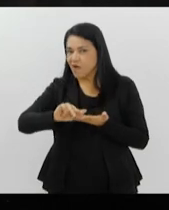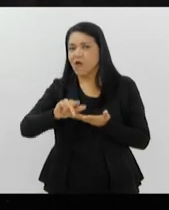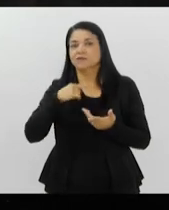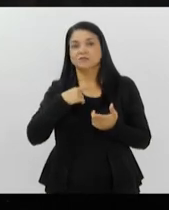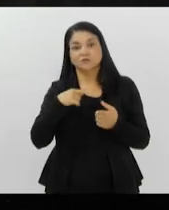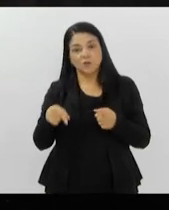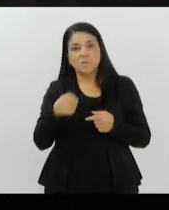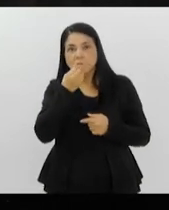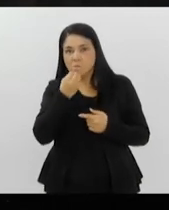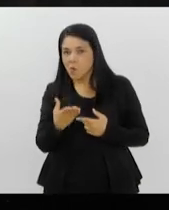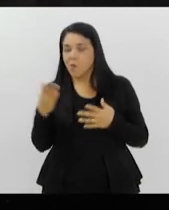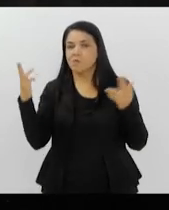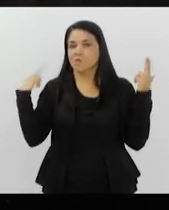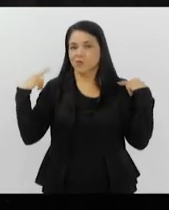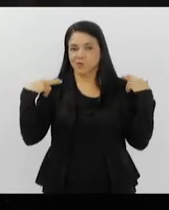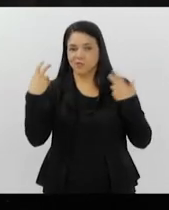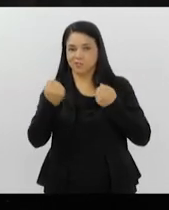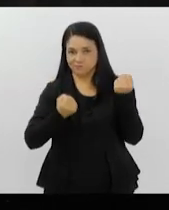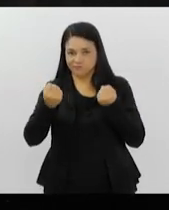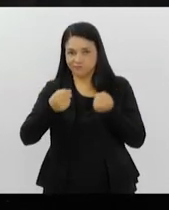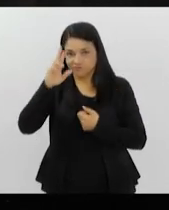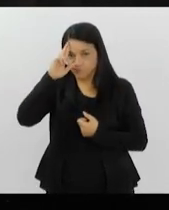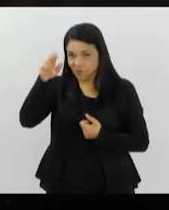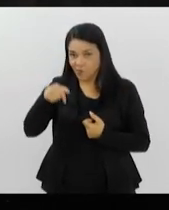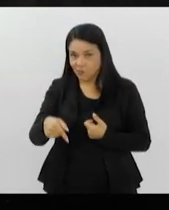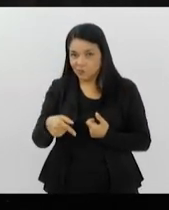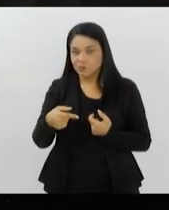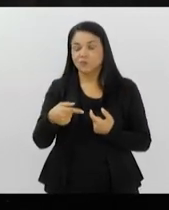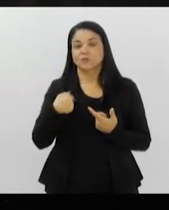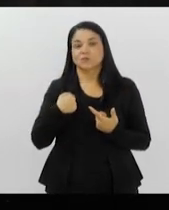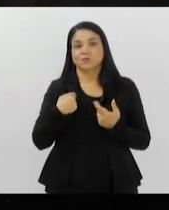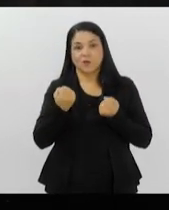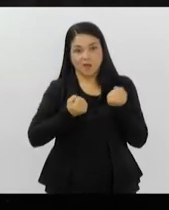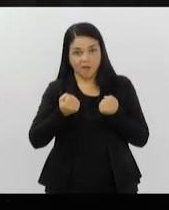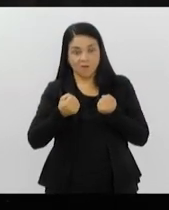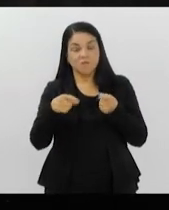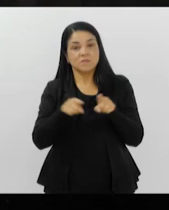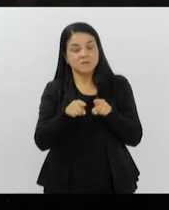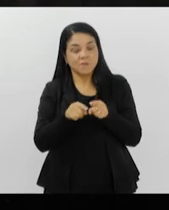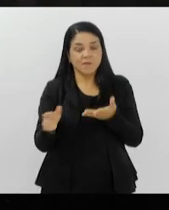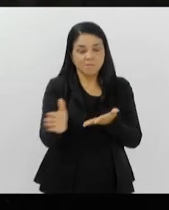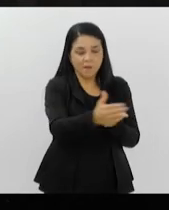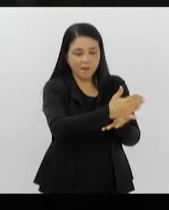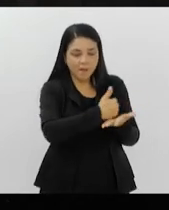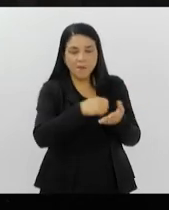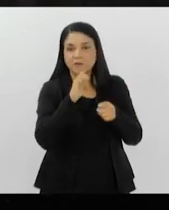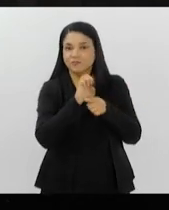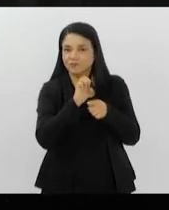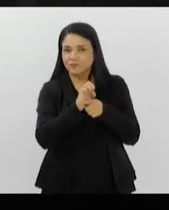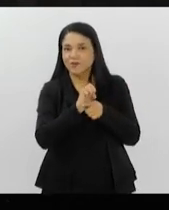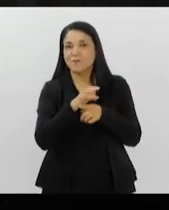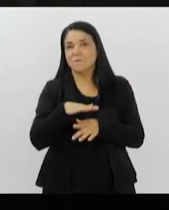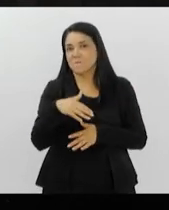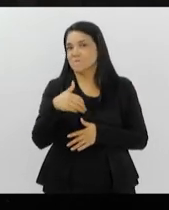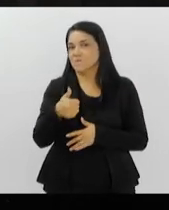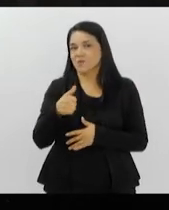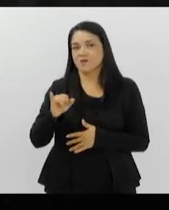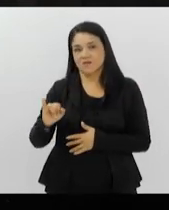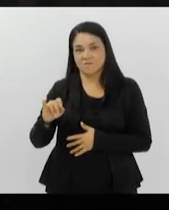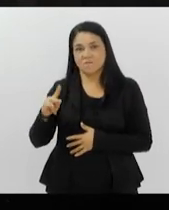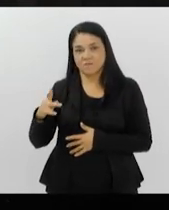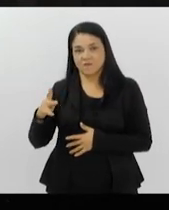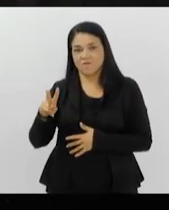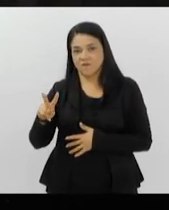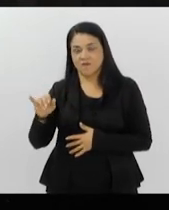os cofres públicos, porque melhorará a sua arrecadação de IPVA e também para